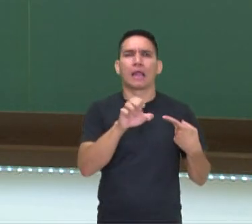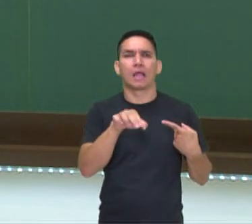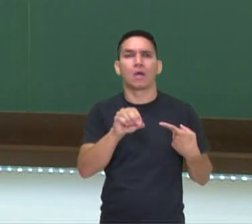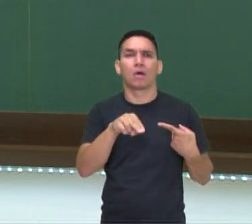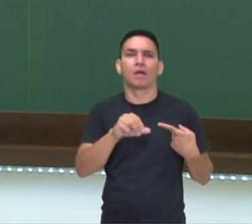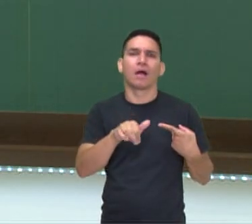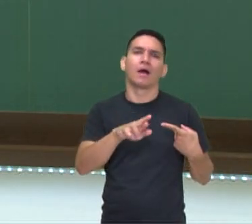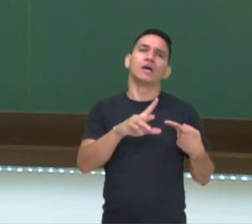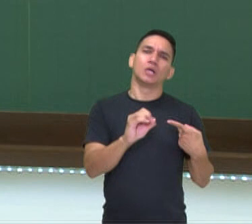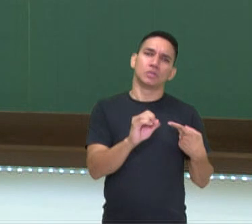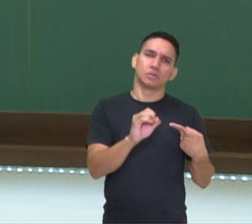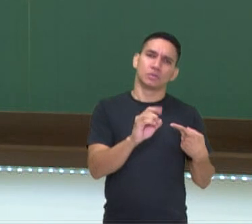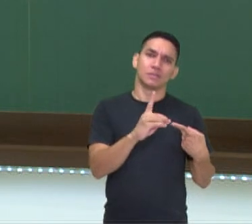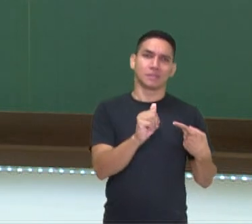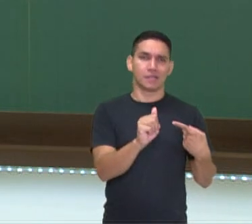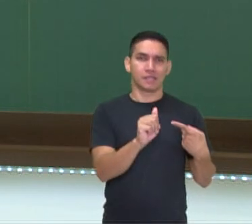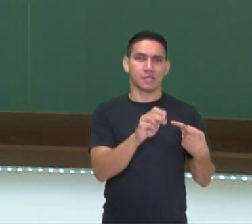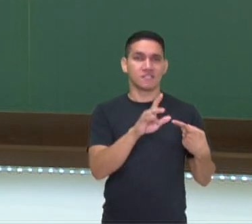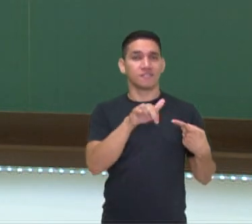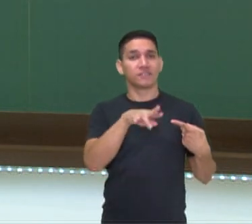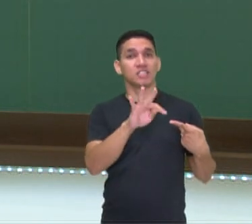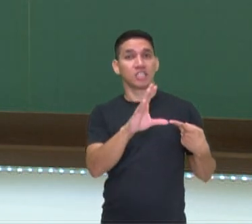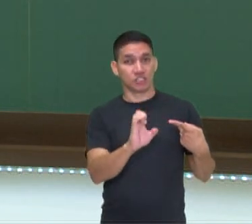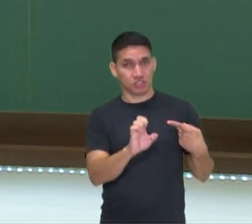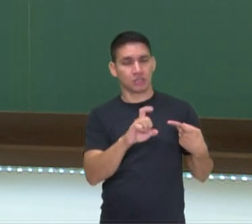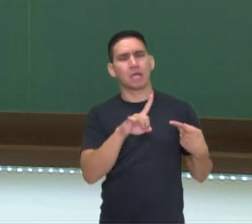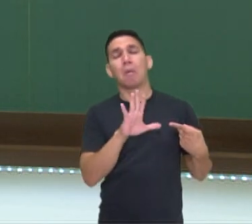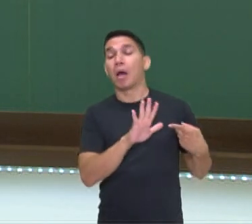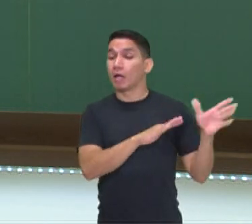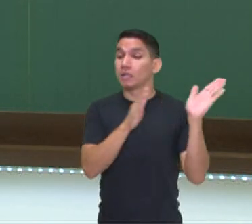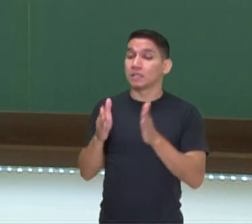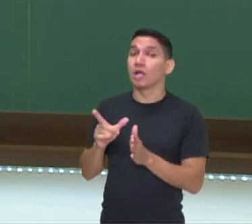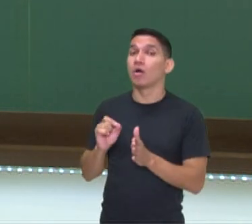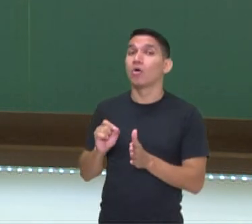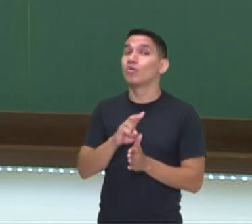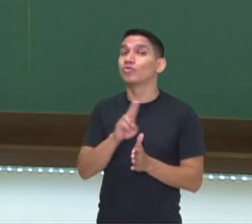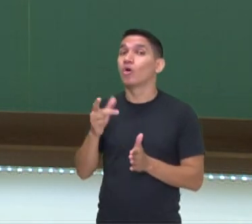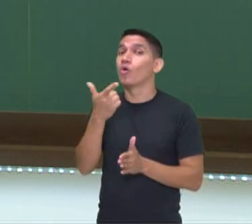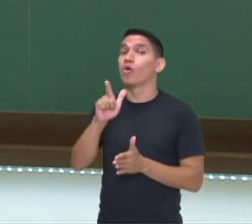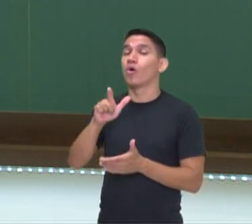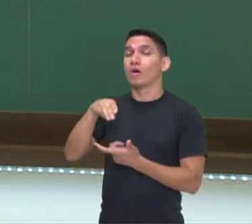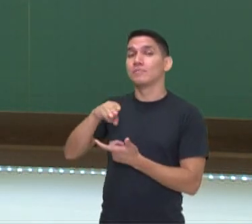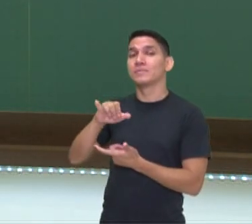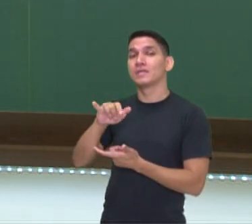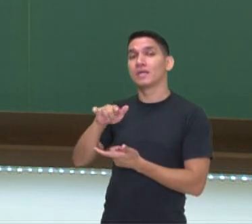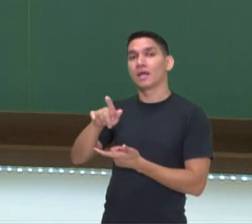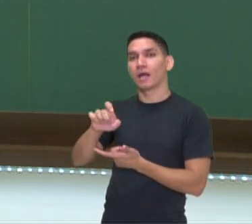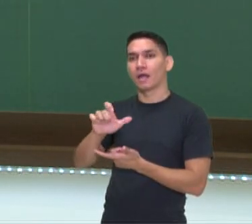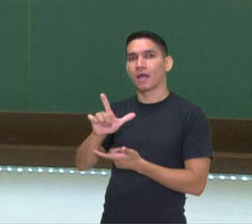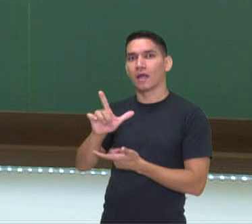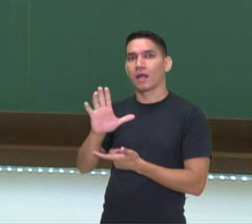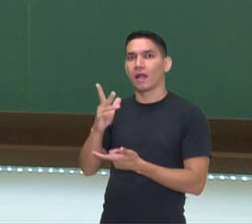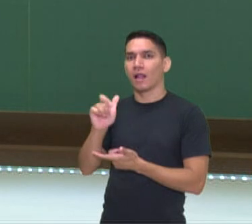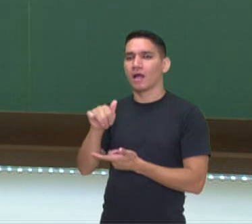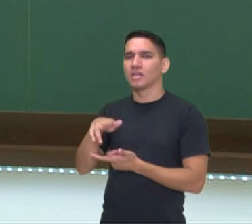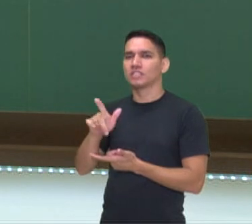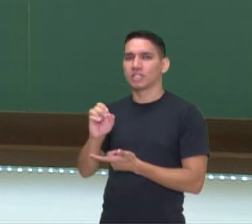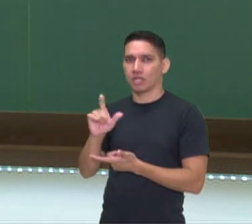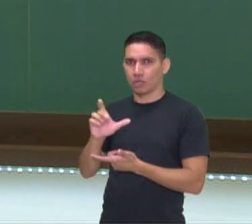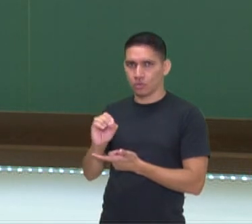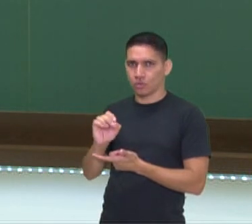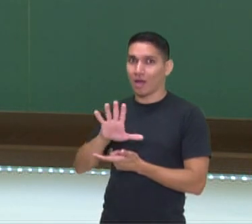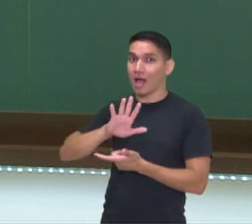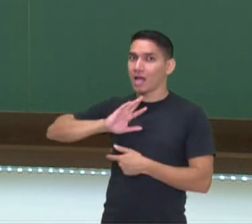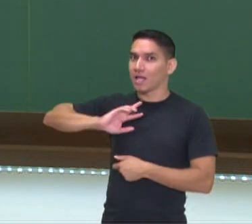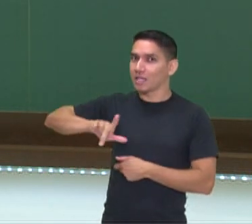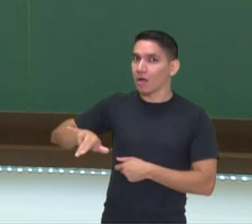aqui, meus queridos, aqui eu quero ver se você também conhece um cara chamado Michelangelo. Michelangelo, mas não é aquele do